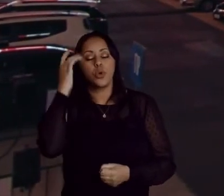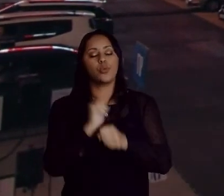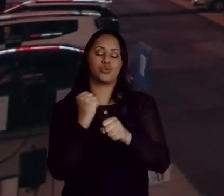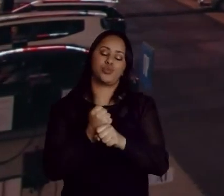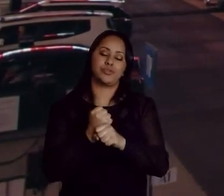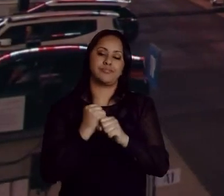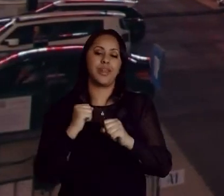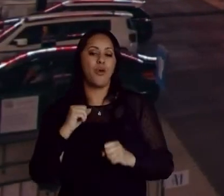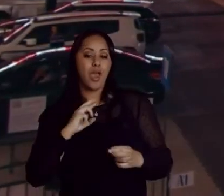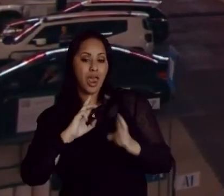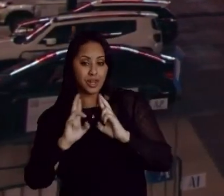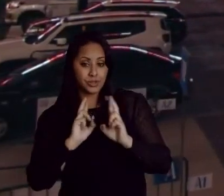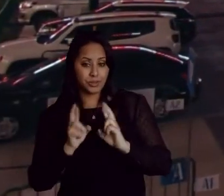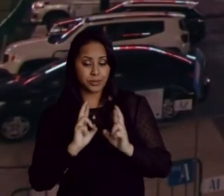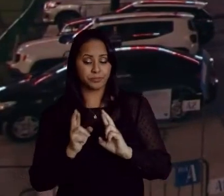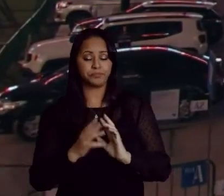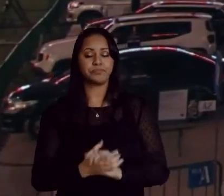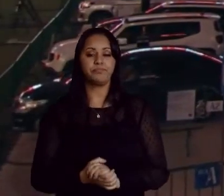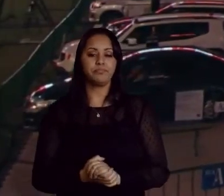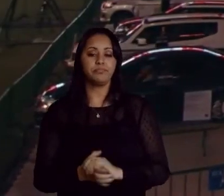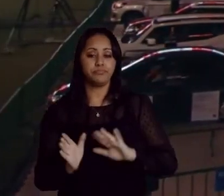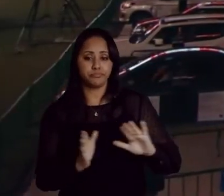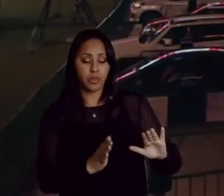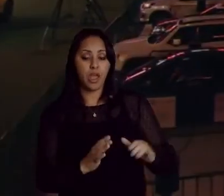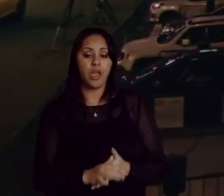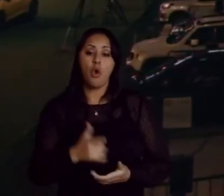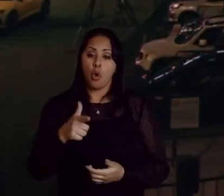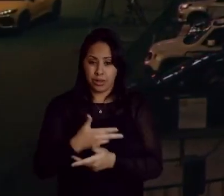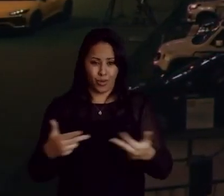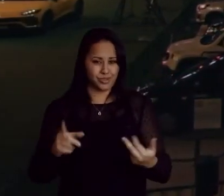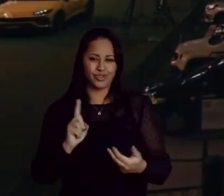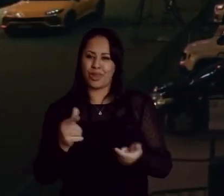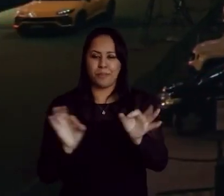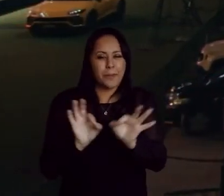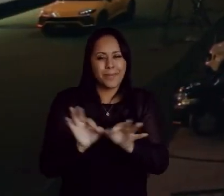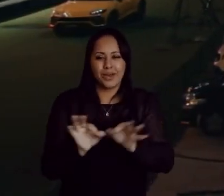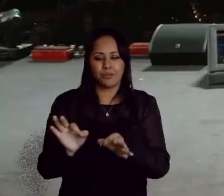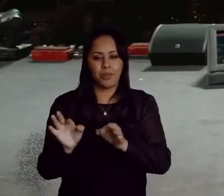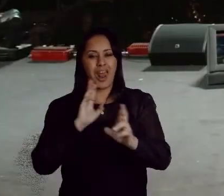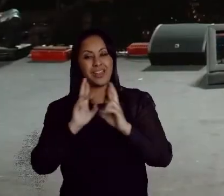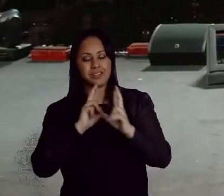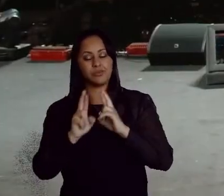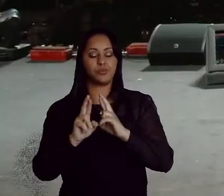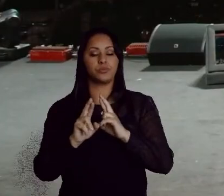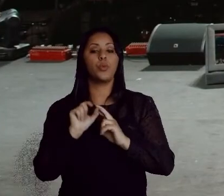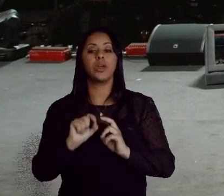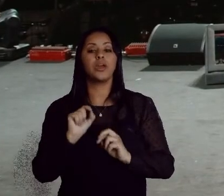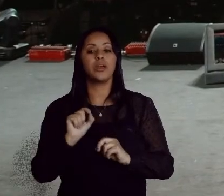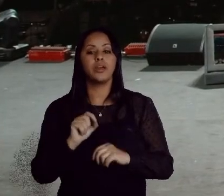relacionamento. Outro ponto que a gente não é preparado para se relacionar. Há algo